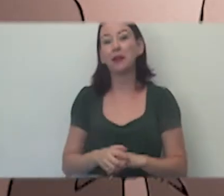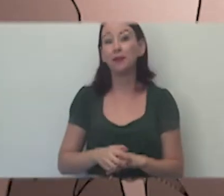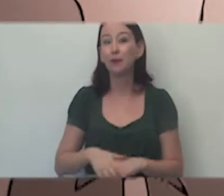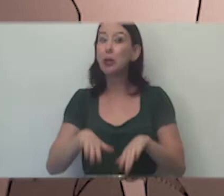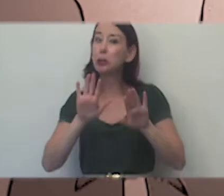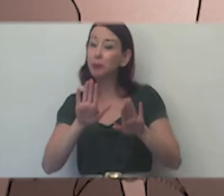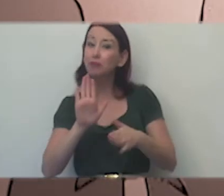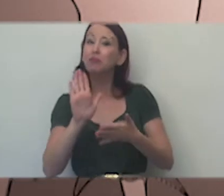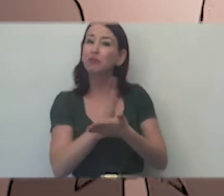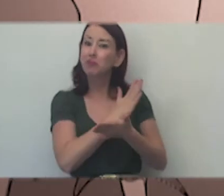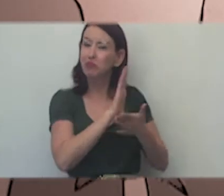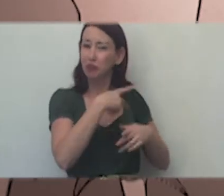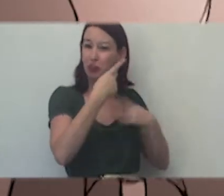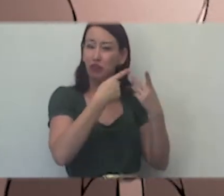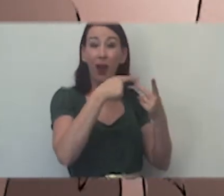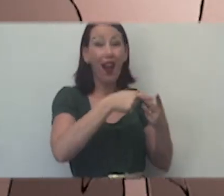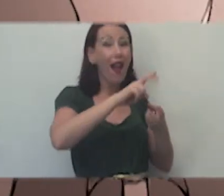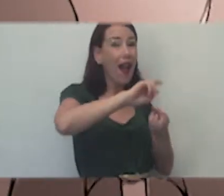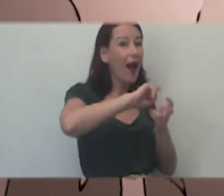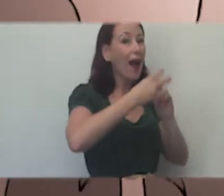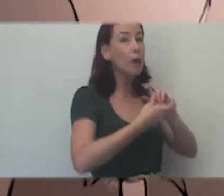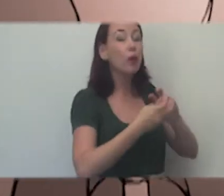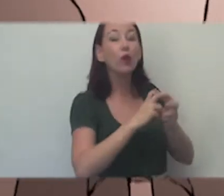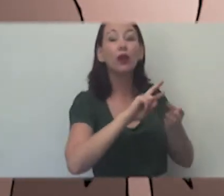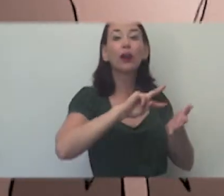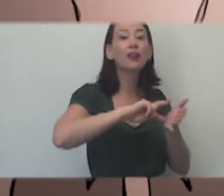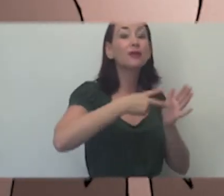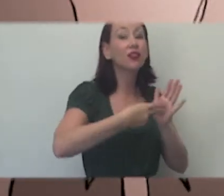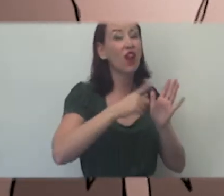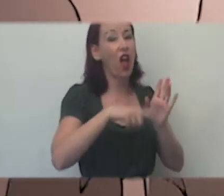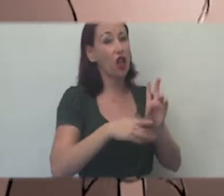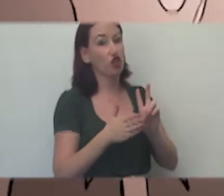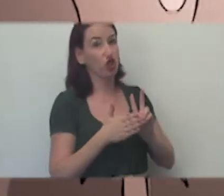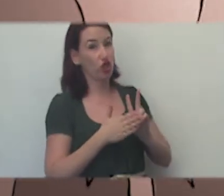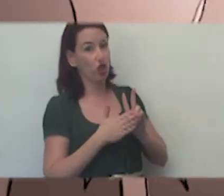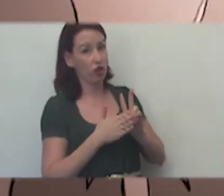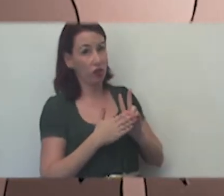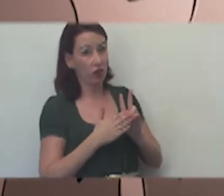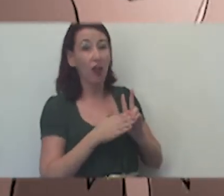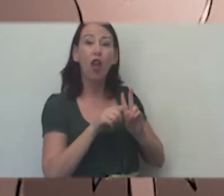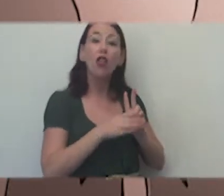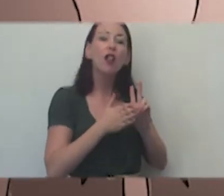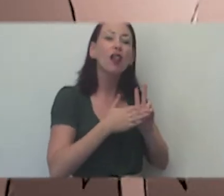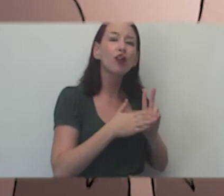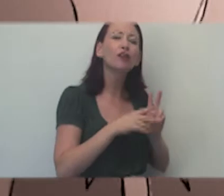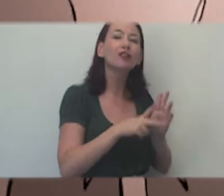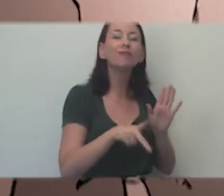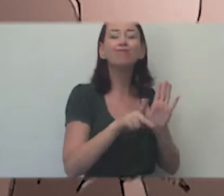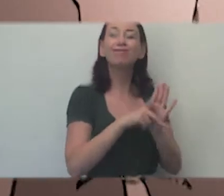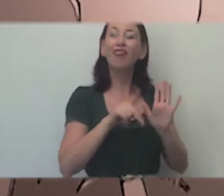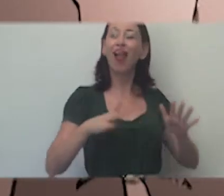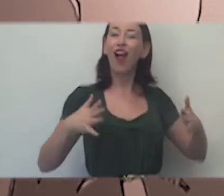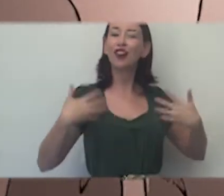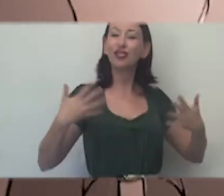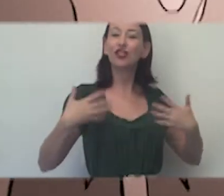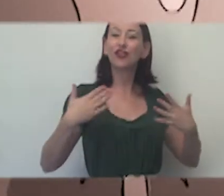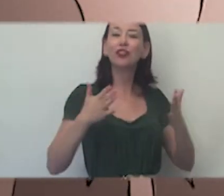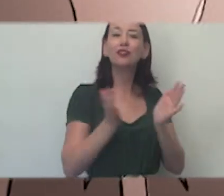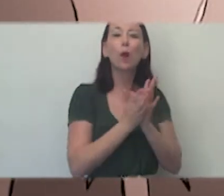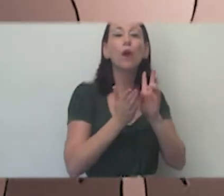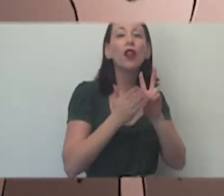Outros acreditam que a capoeira tem origem indígena e que esta era uma diversão dos índios